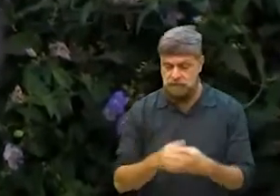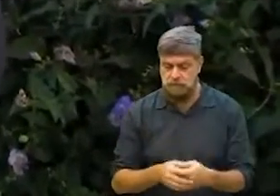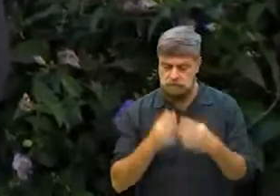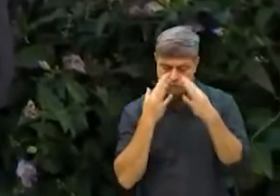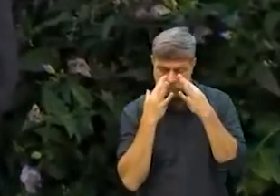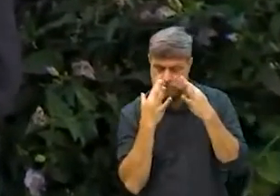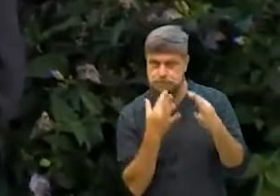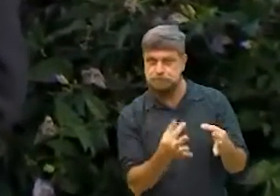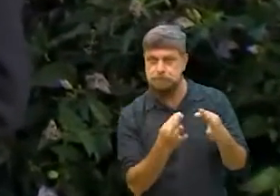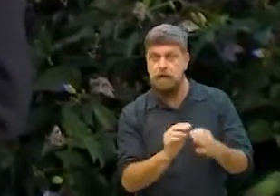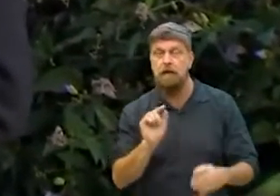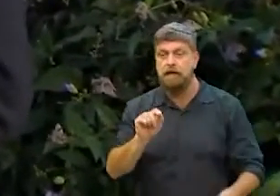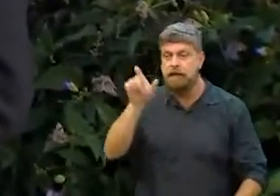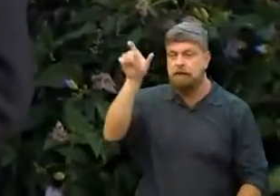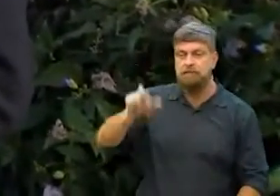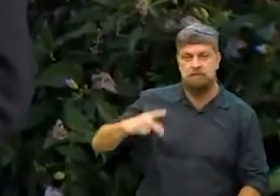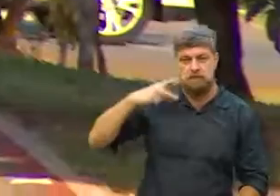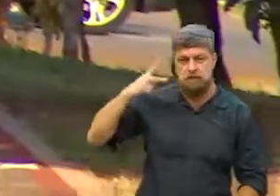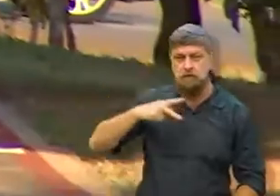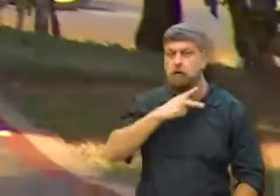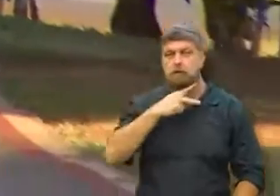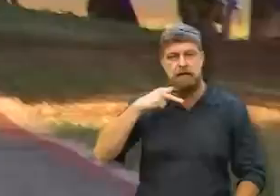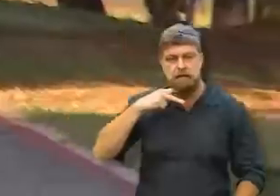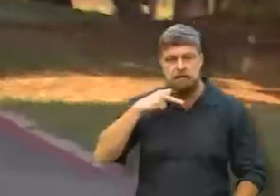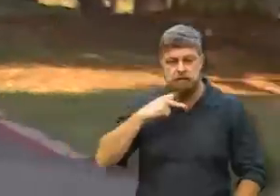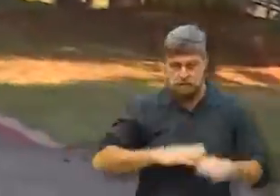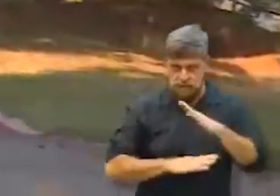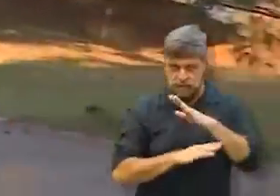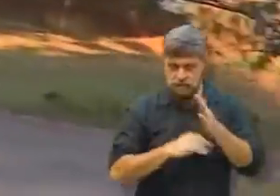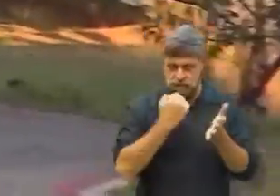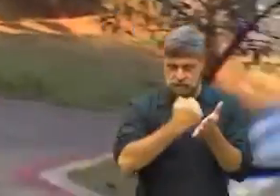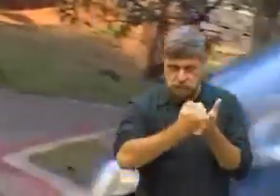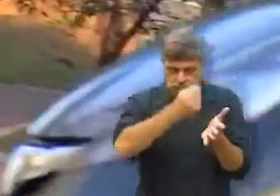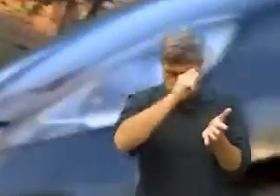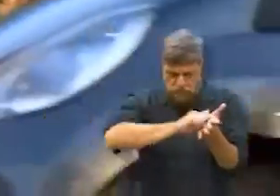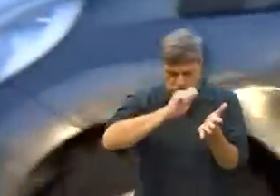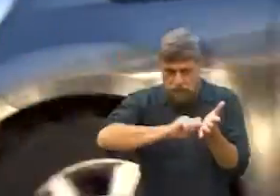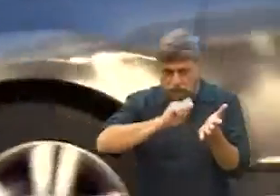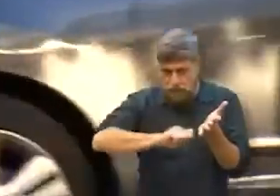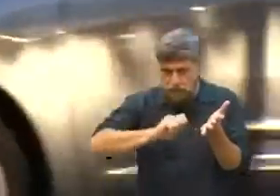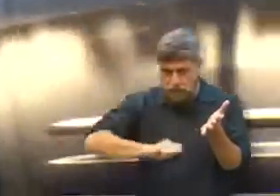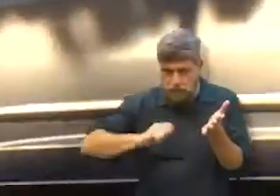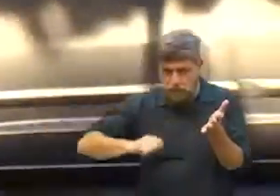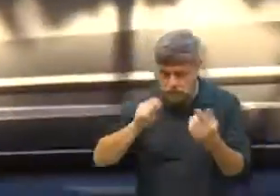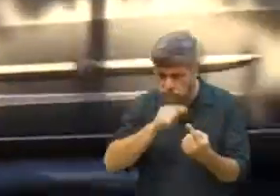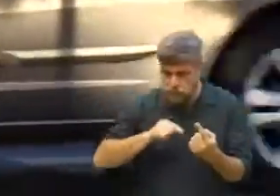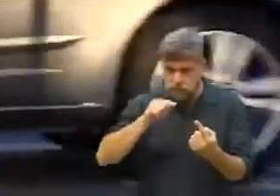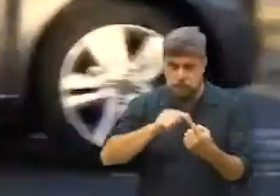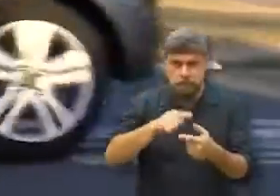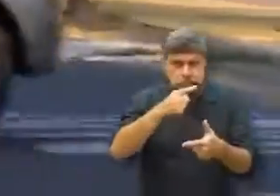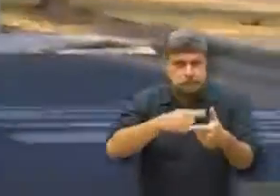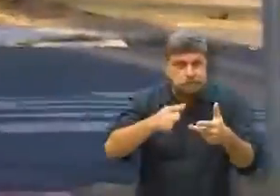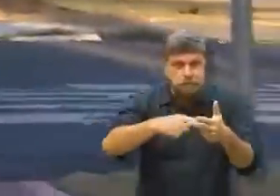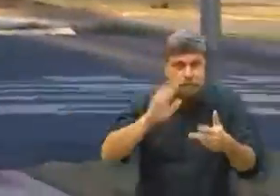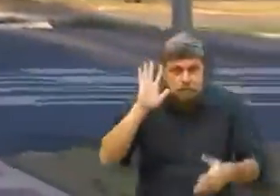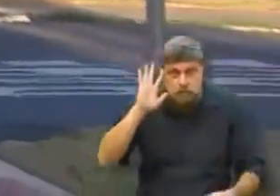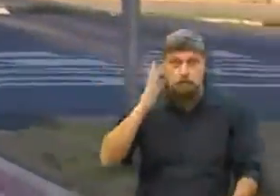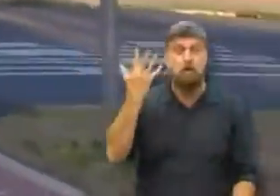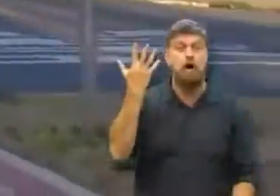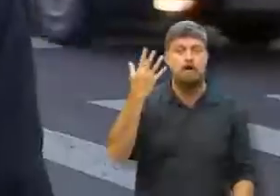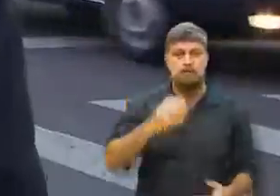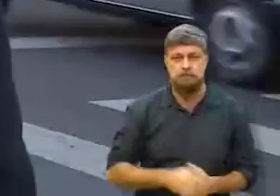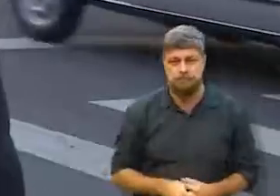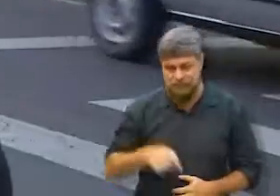chamou a atenção do vereador Permínio Monteiro, que protocolou na Câmara indicações e requerimentos em busca de uma solução